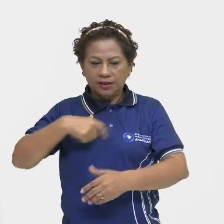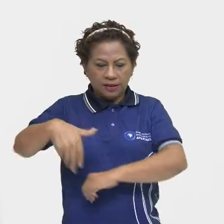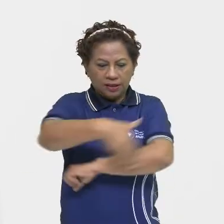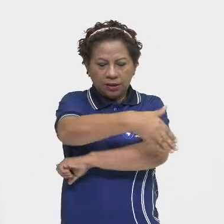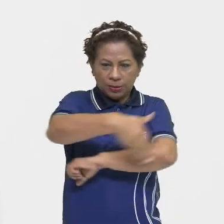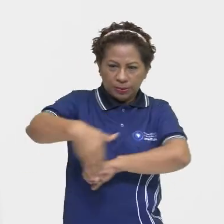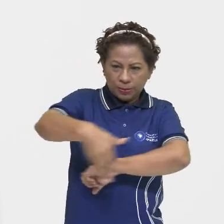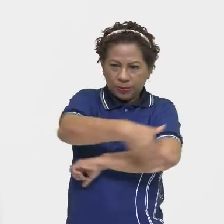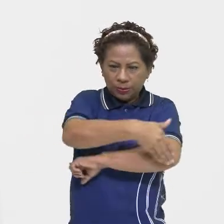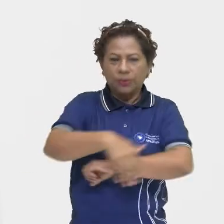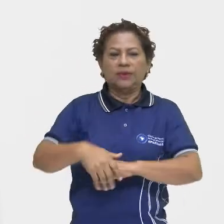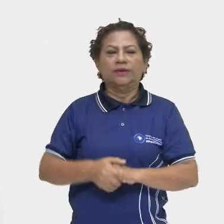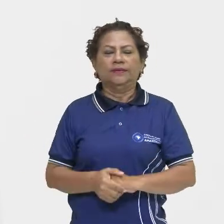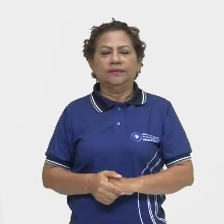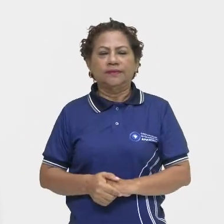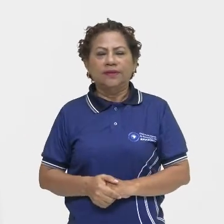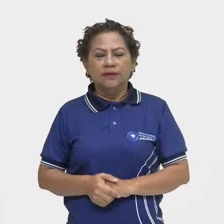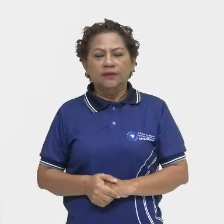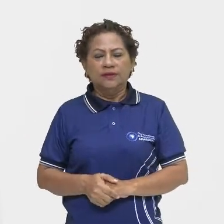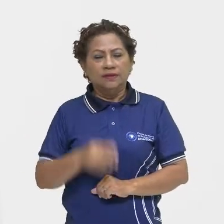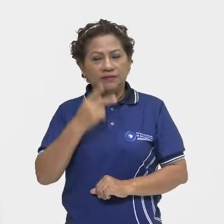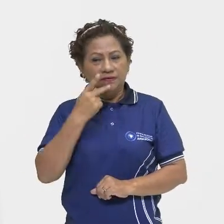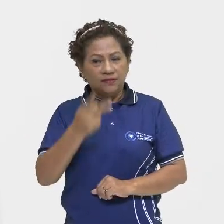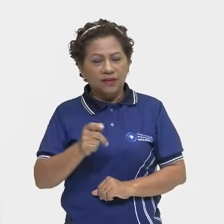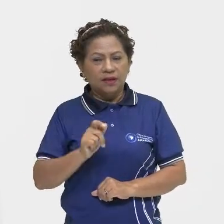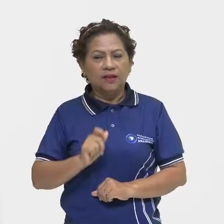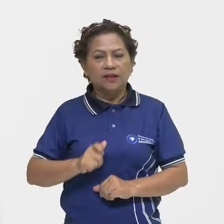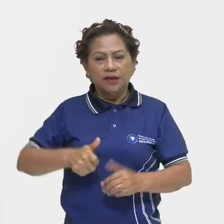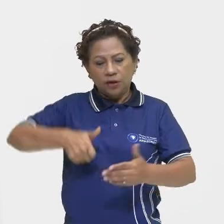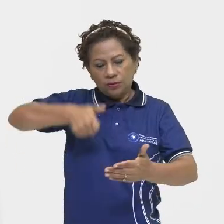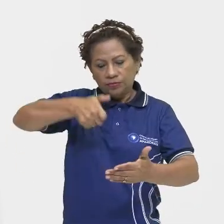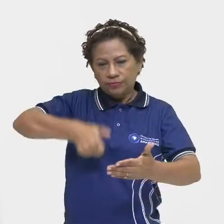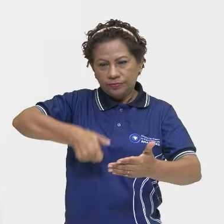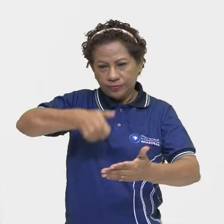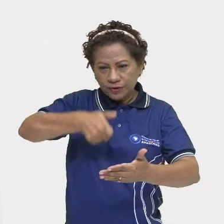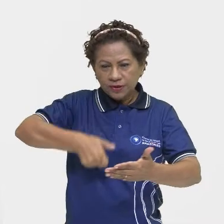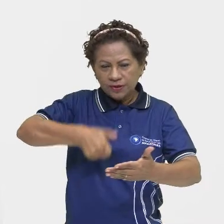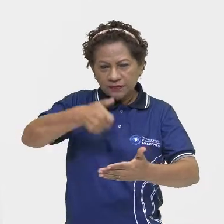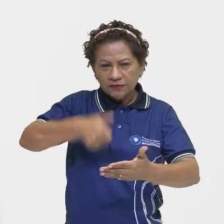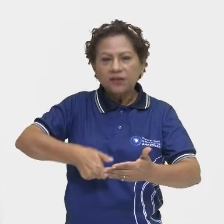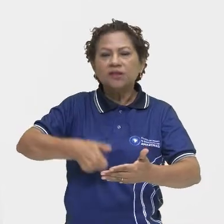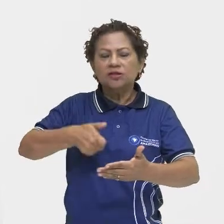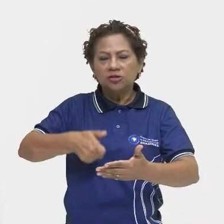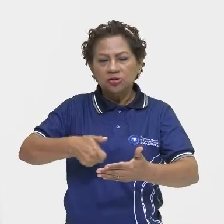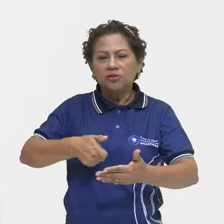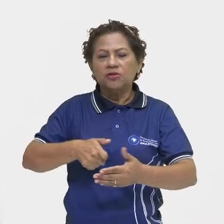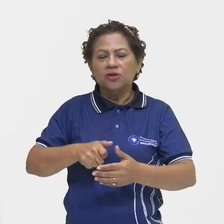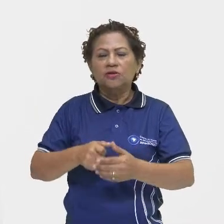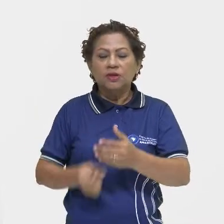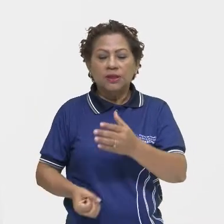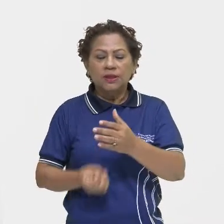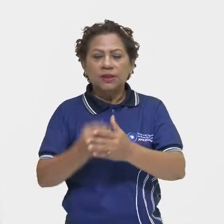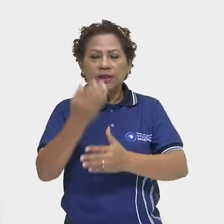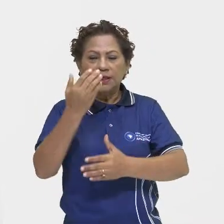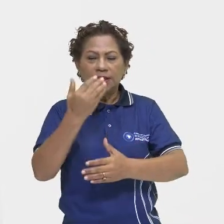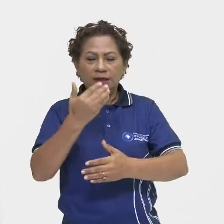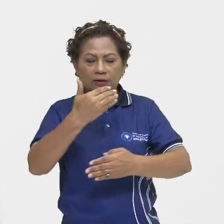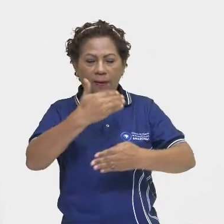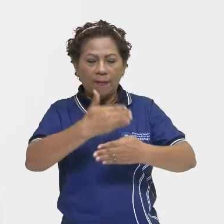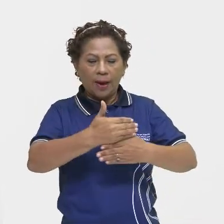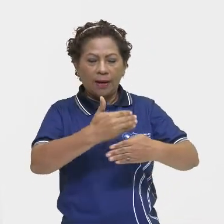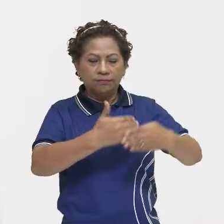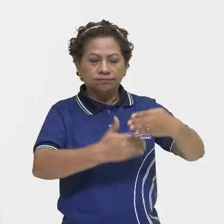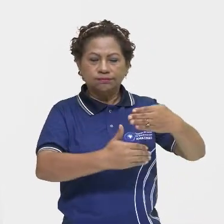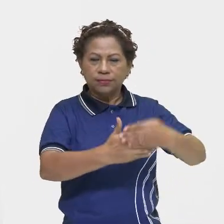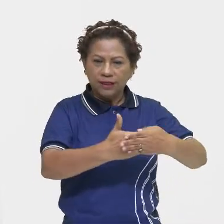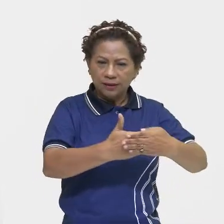mais popular diz que o grafite é um tipo de inscrição feita em paredes. Existem relatos